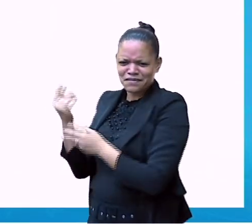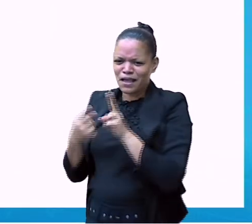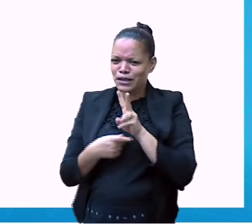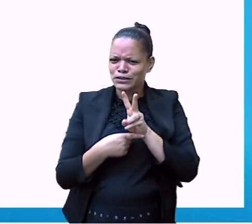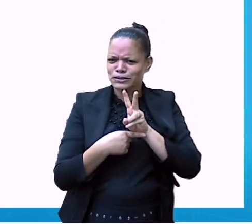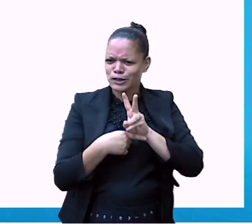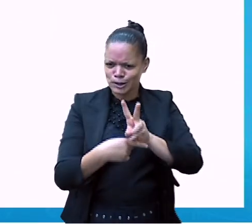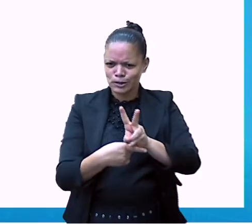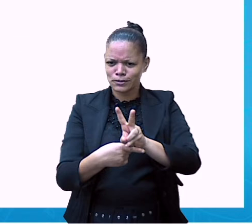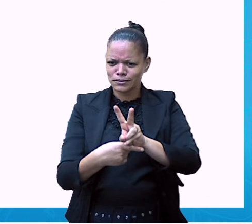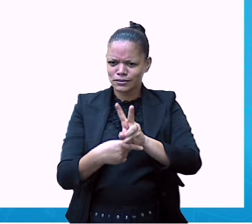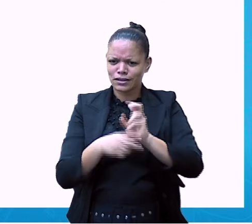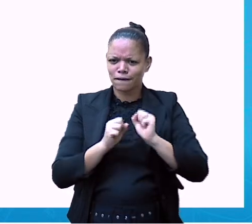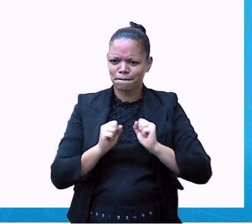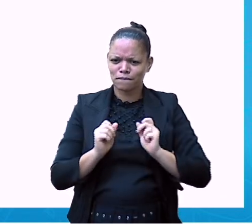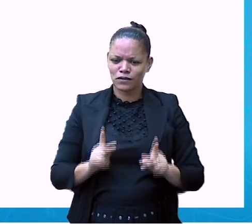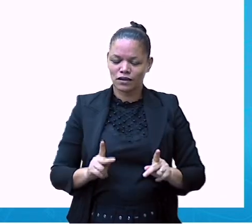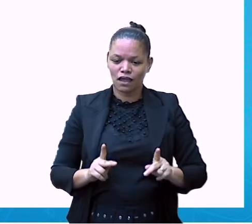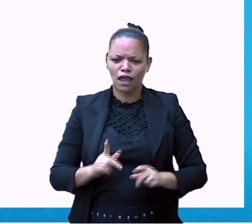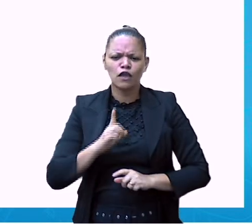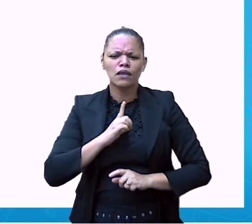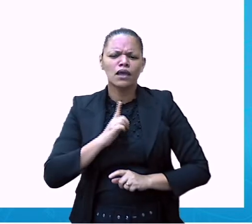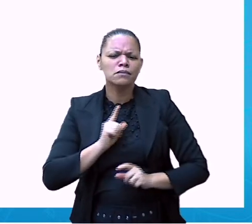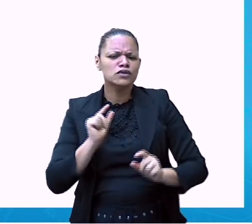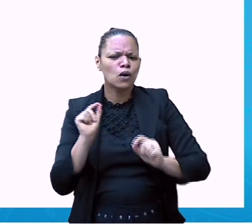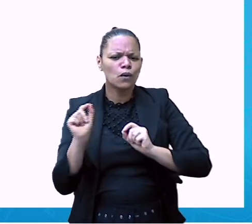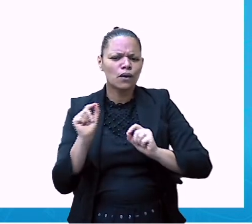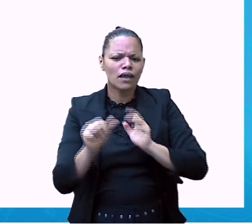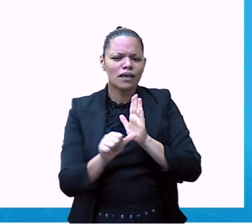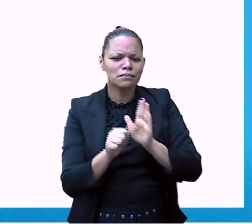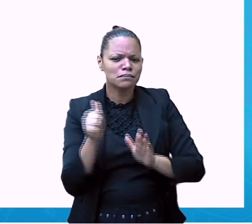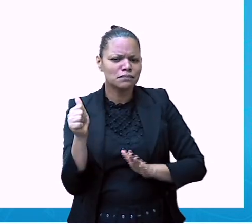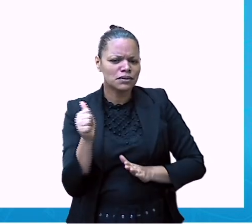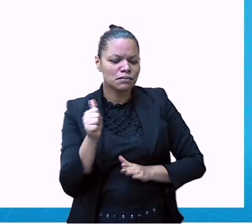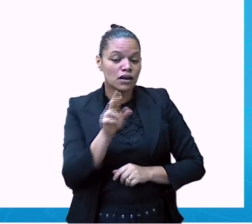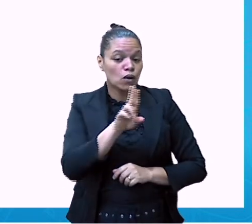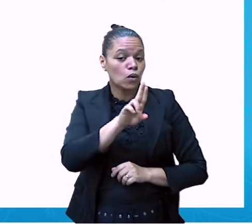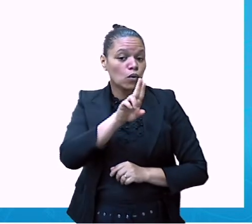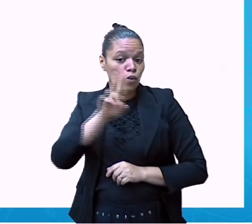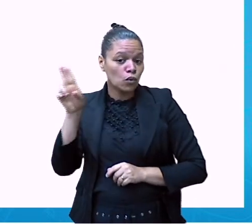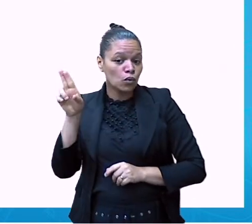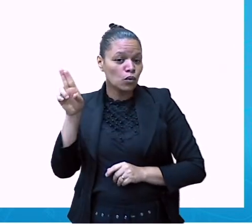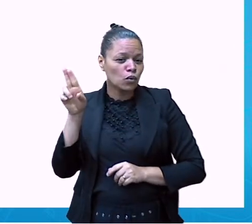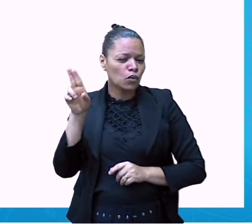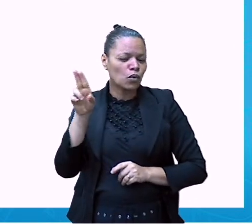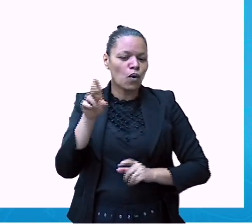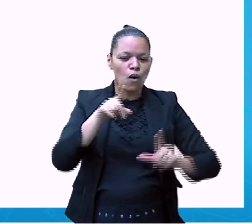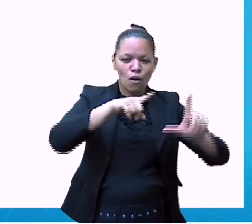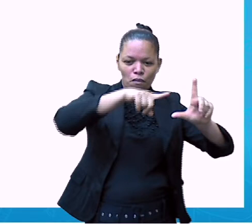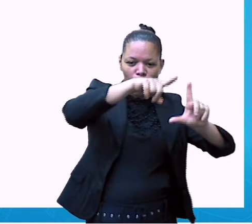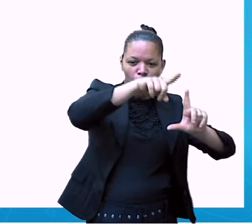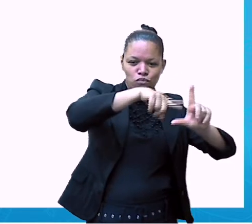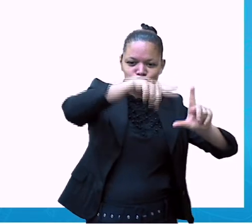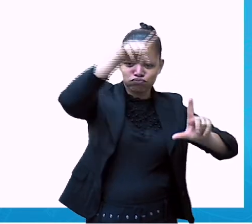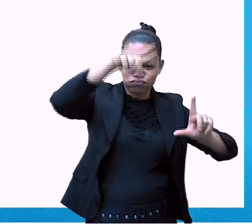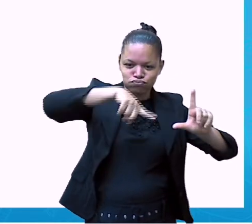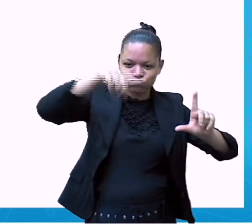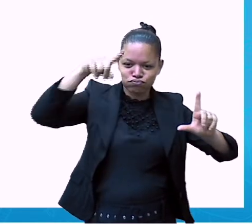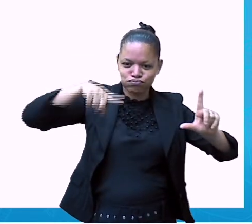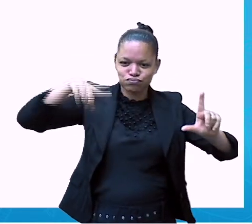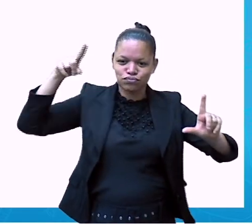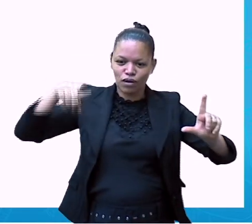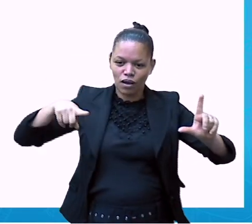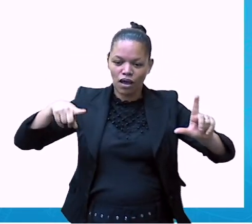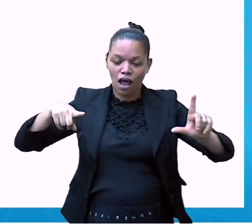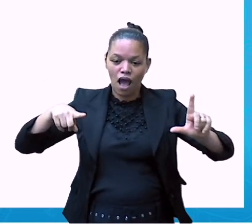resultado bacana. Nós temos ali primeiro o nome do nosso gráfico, que é consumo diário de frutas. Então,